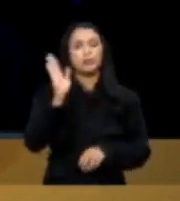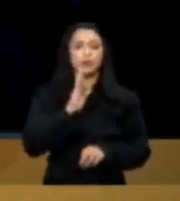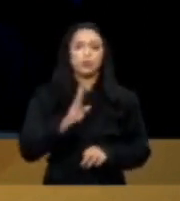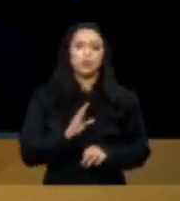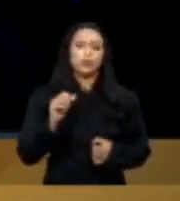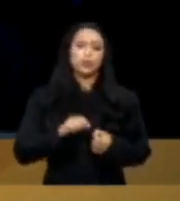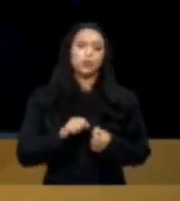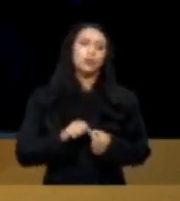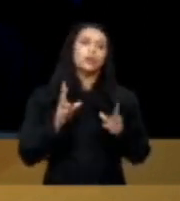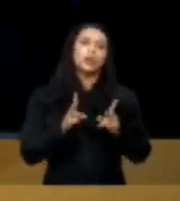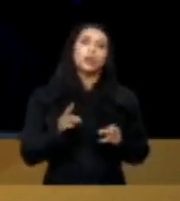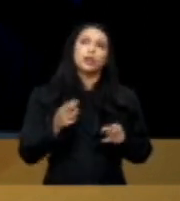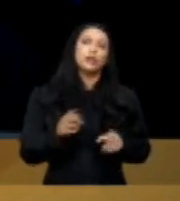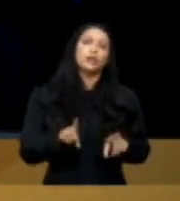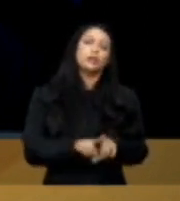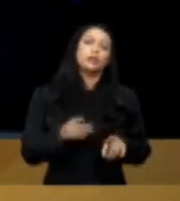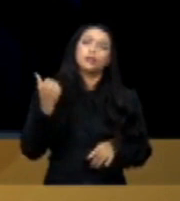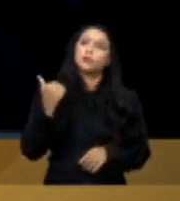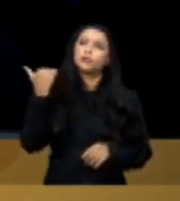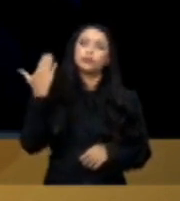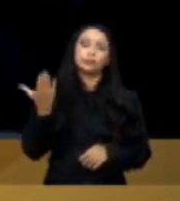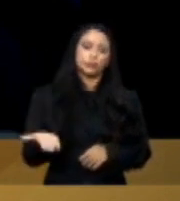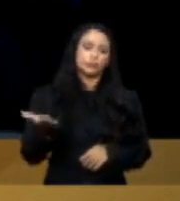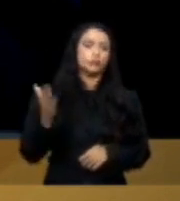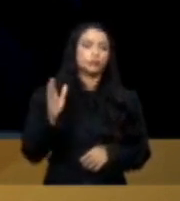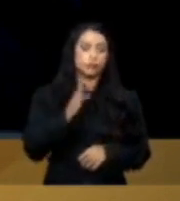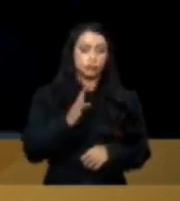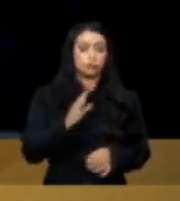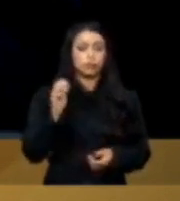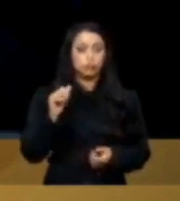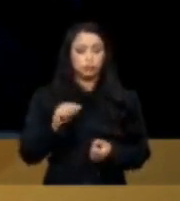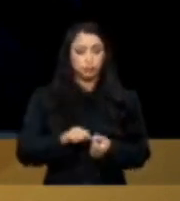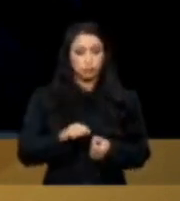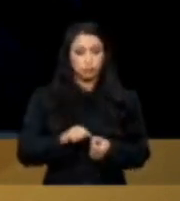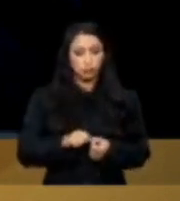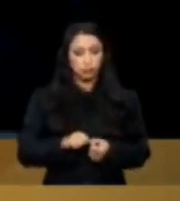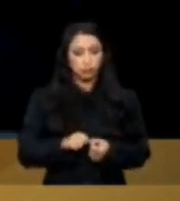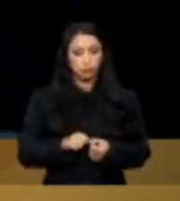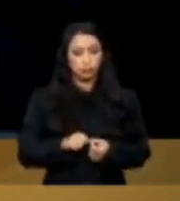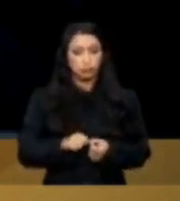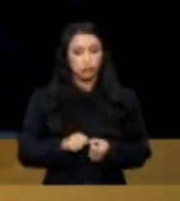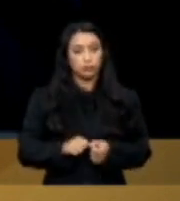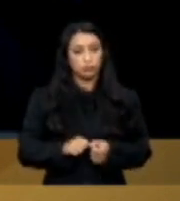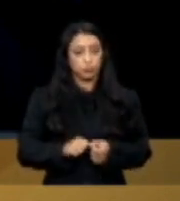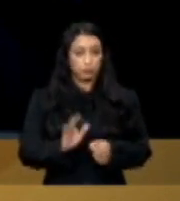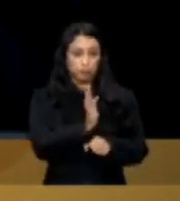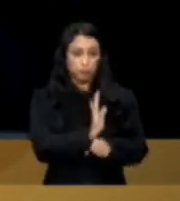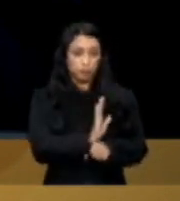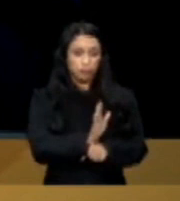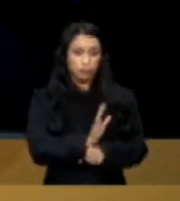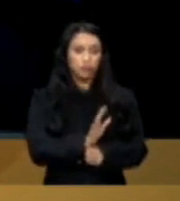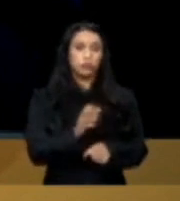assim como filmes estrangeiros que não têm um desempenho exitoso nas bilheterias. Afirmar que a veiculação do filme nacional